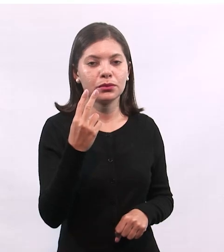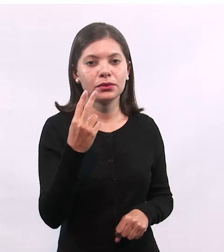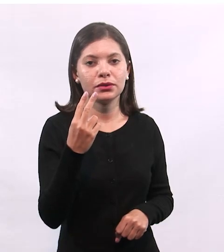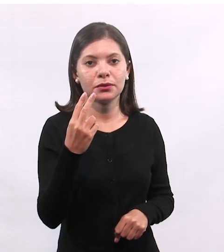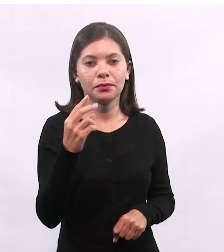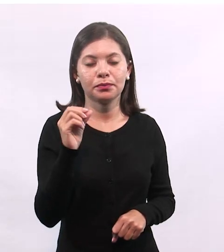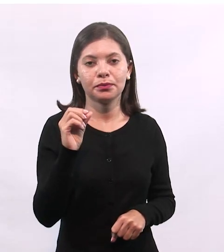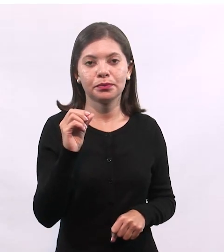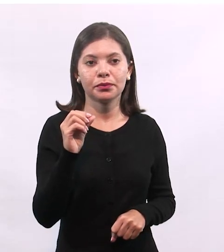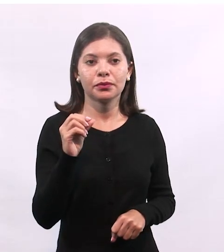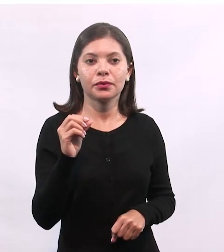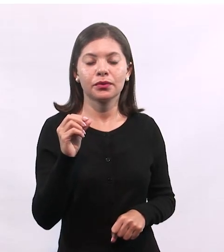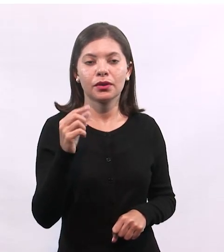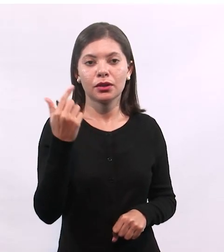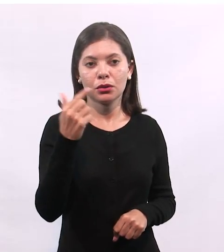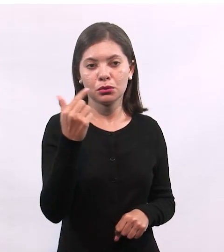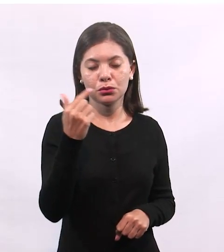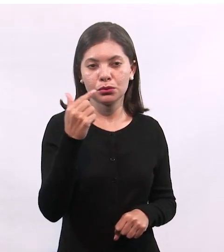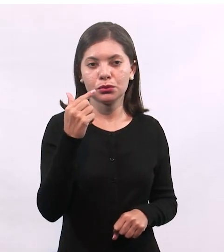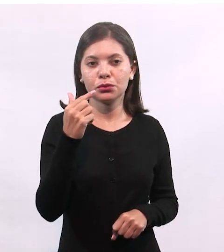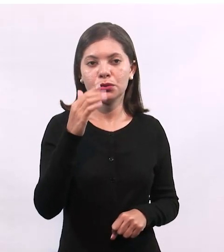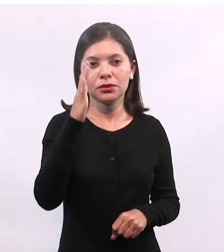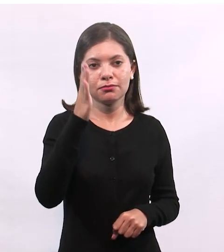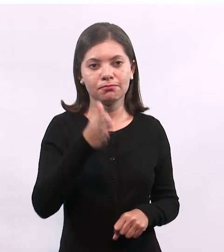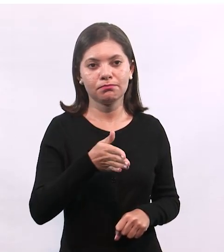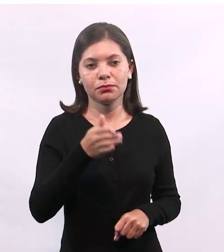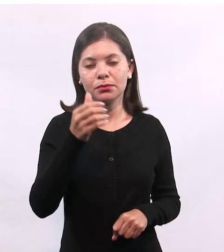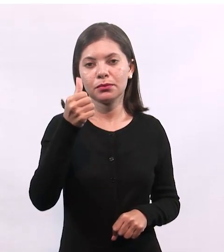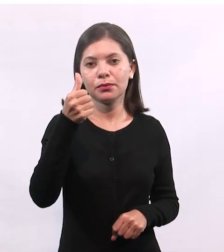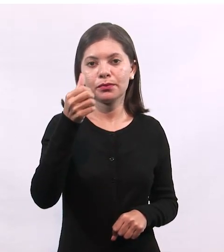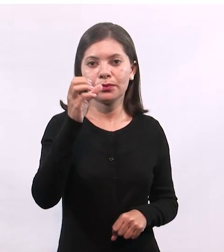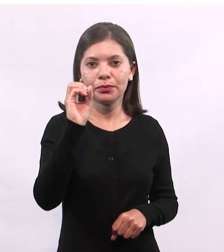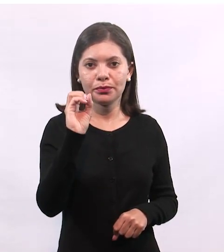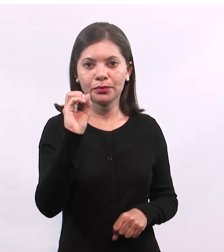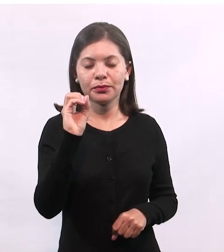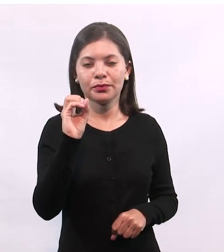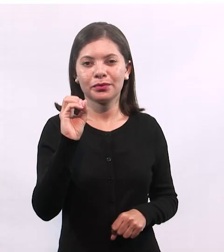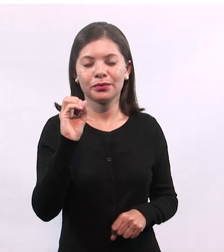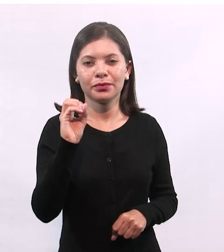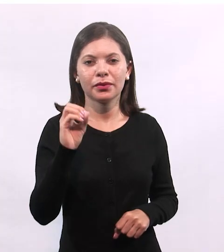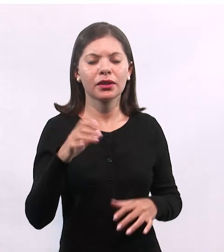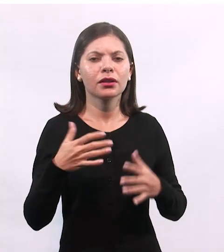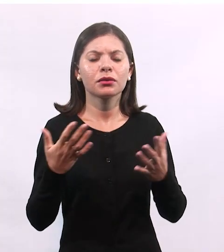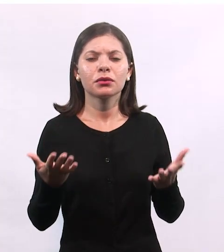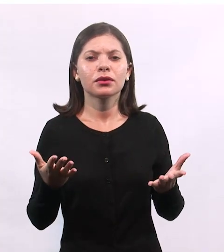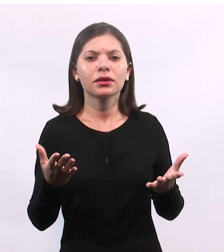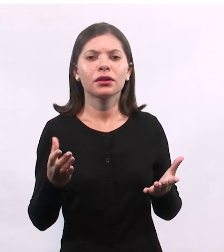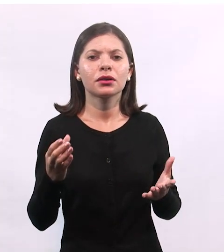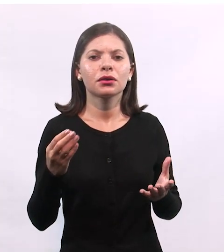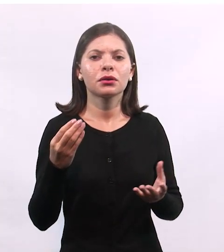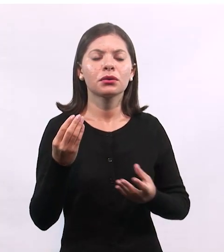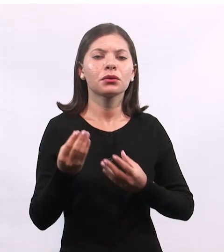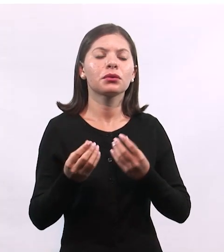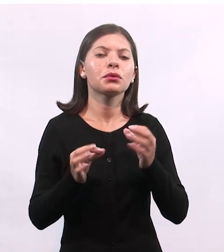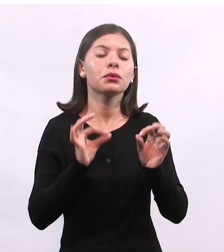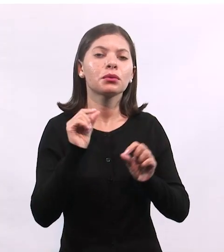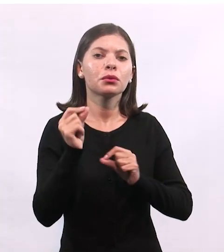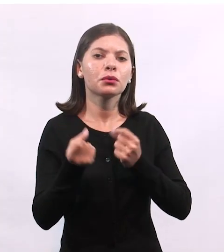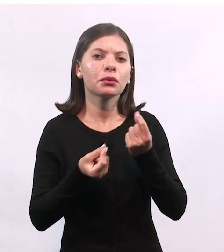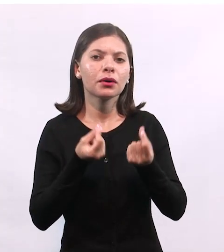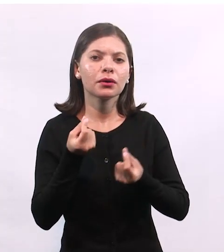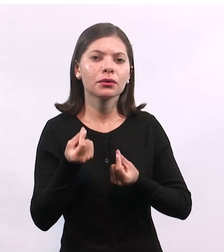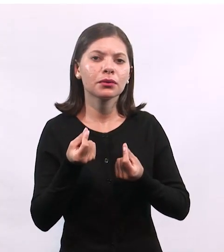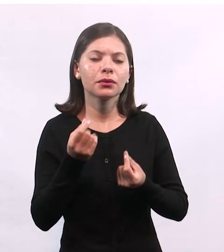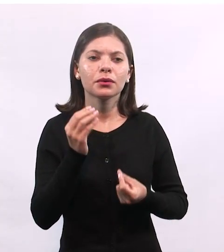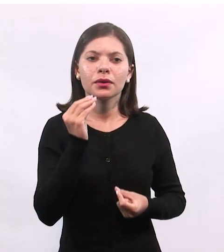duas chances eu tenho duas chances em 10 e agora qual que